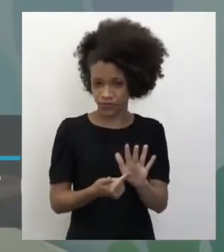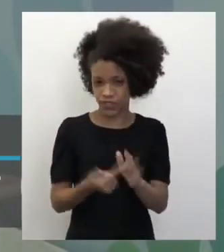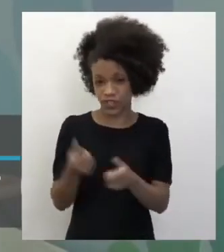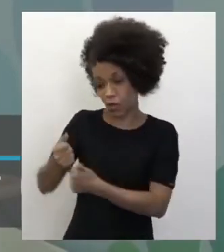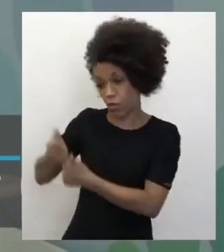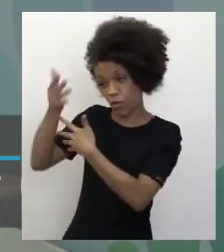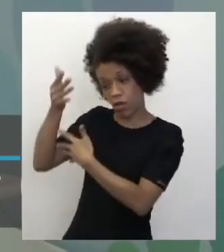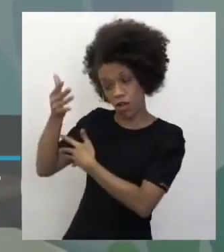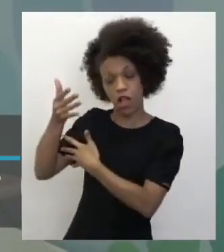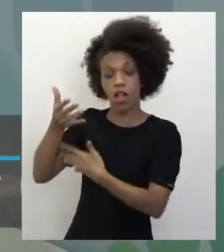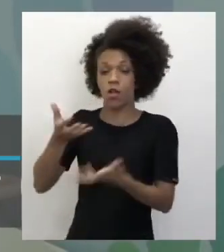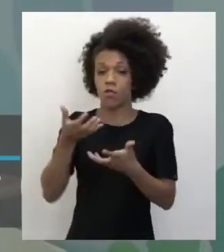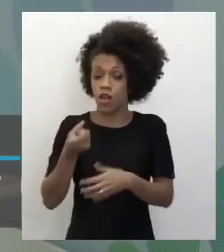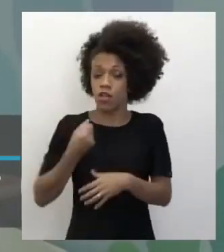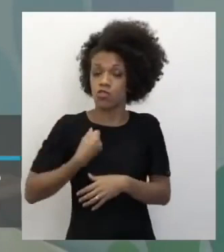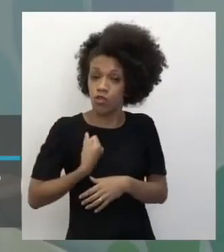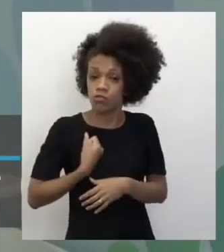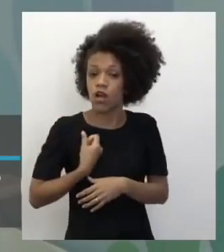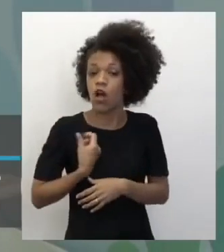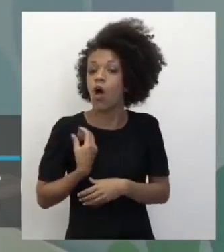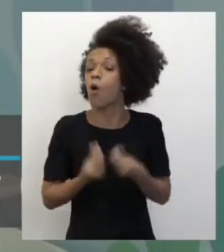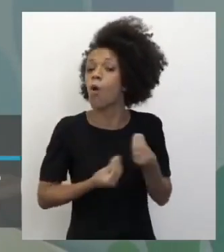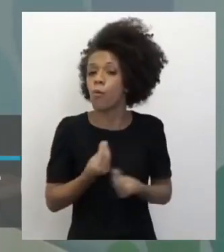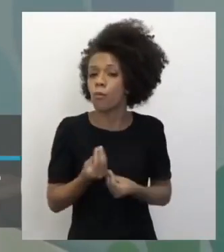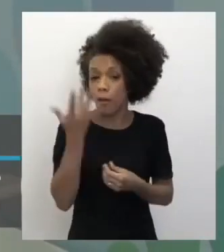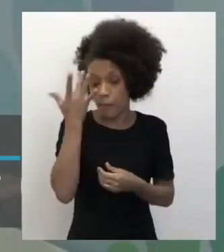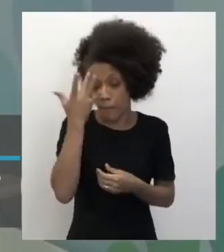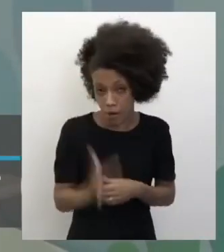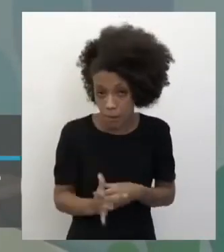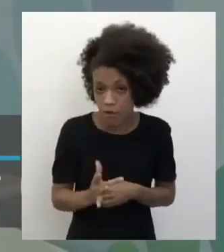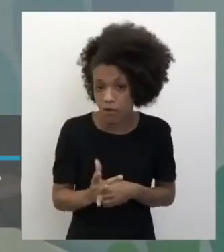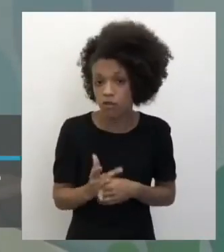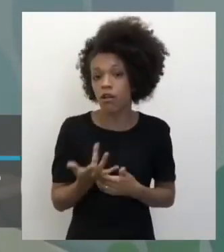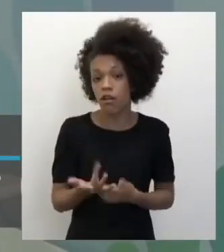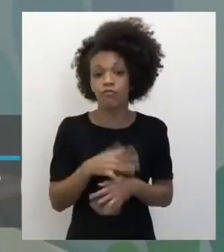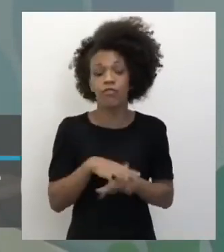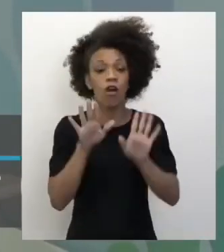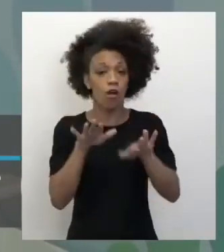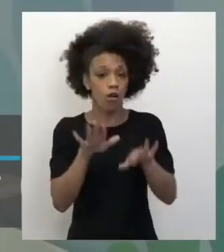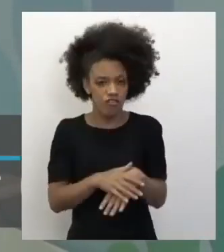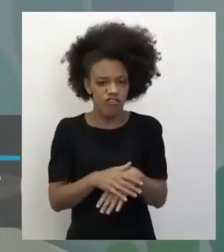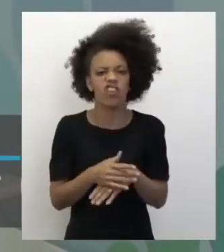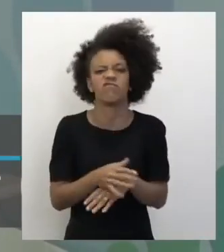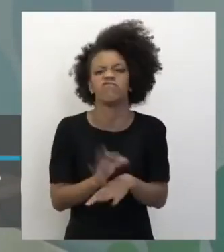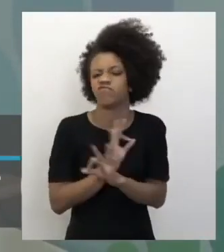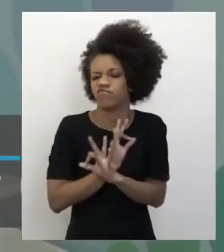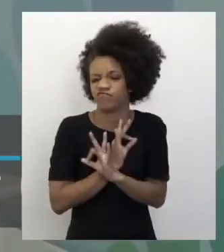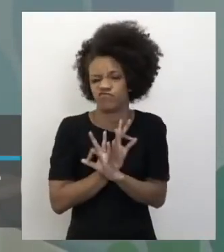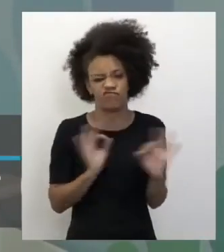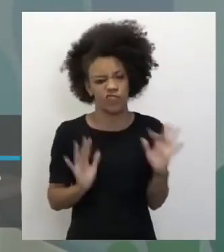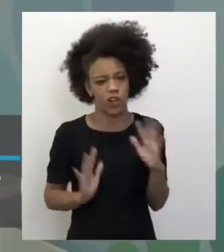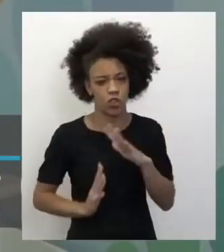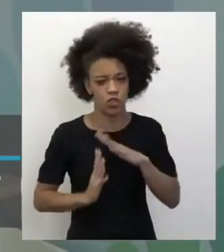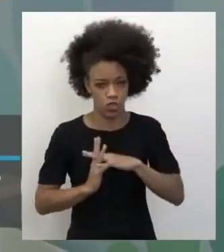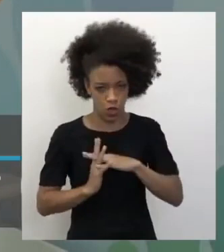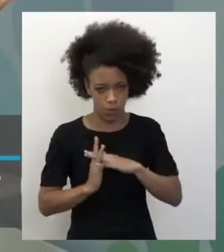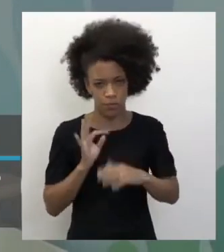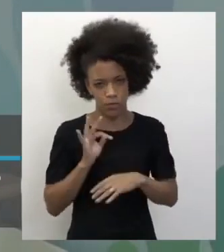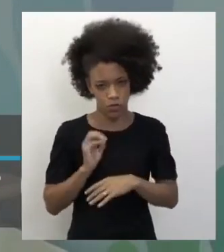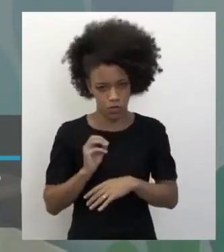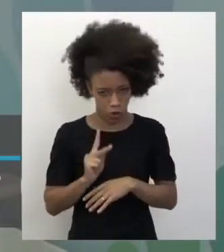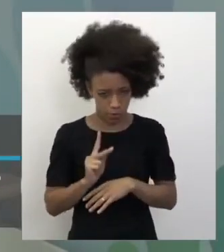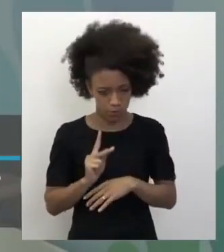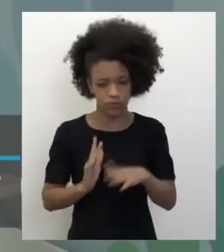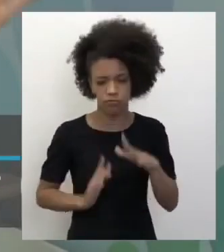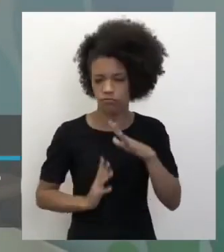quero ver como será hoje, para amanhã eu virar e falar assim, meu, foi da hora, o chat não ficou chato, tem que